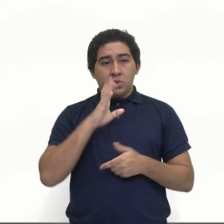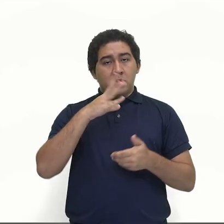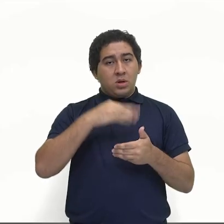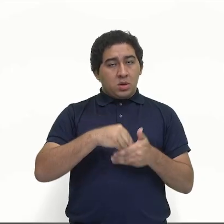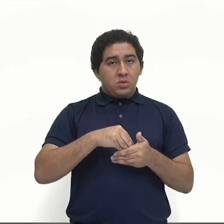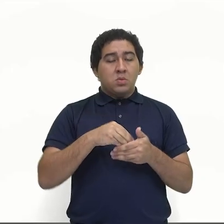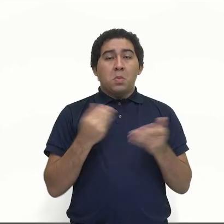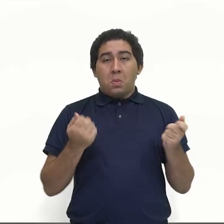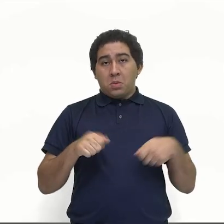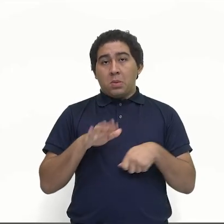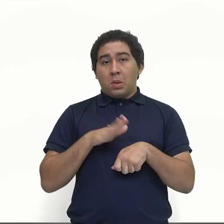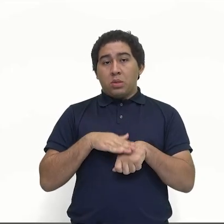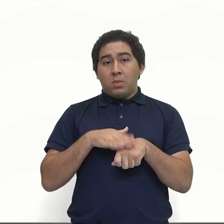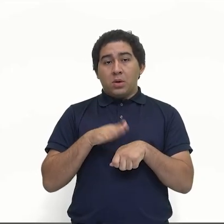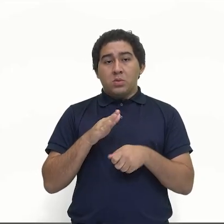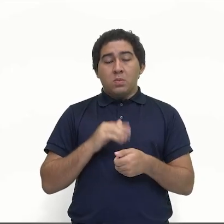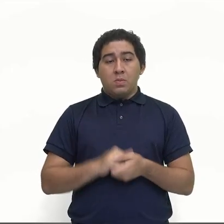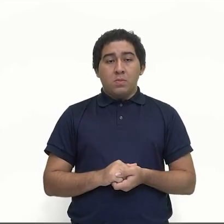manter o